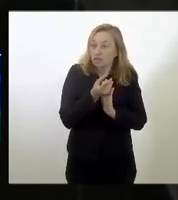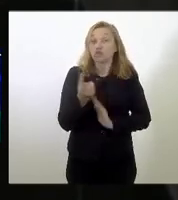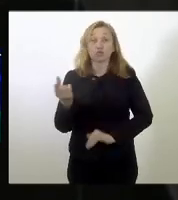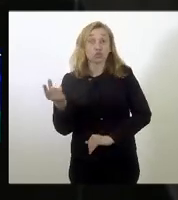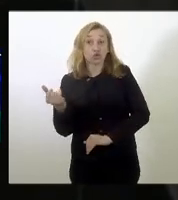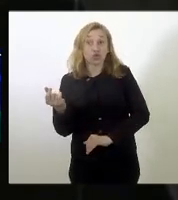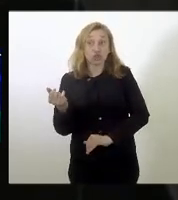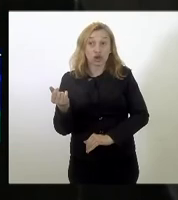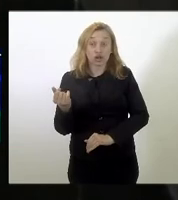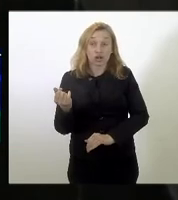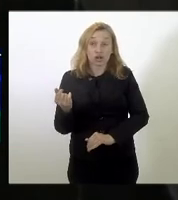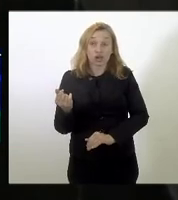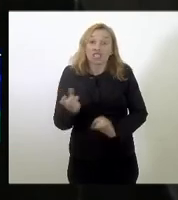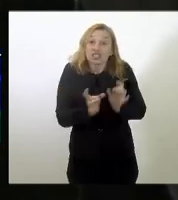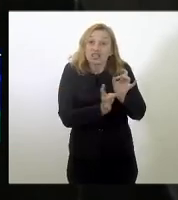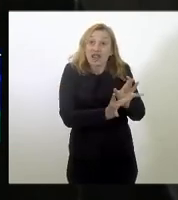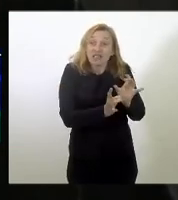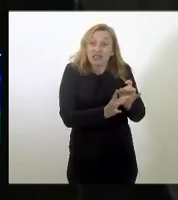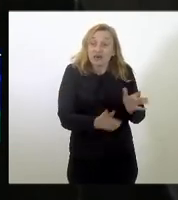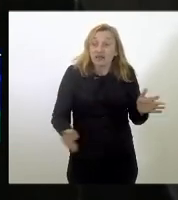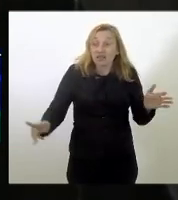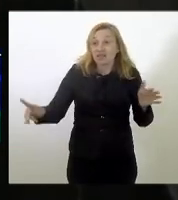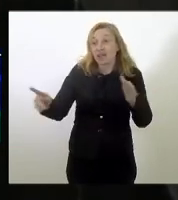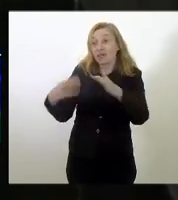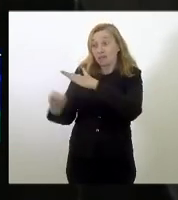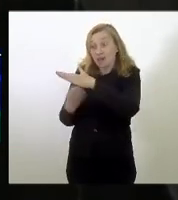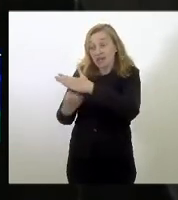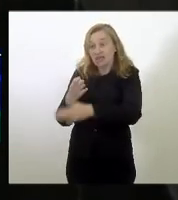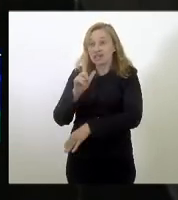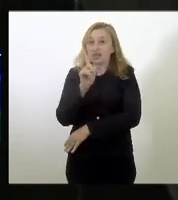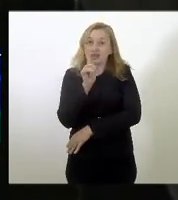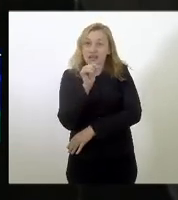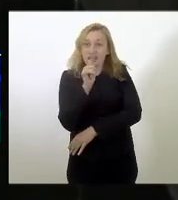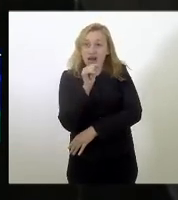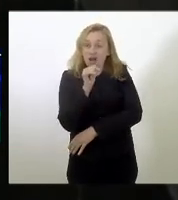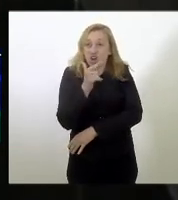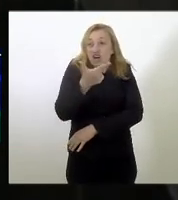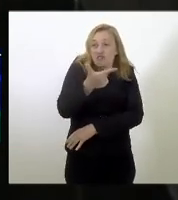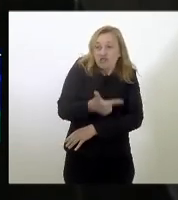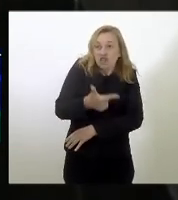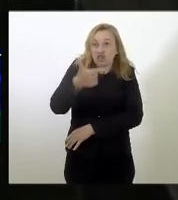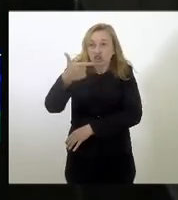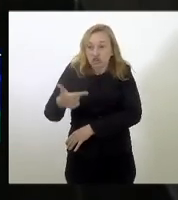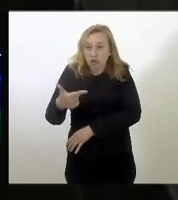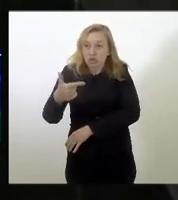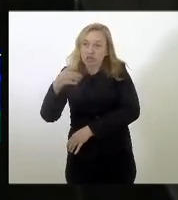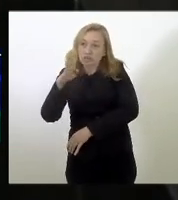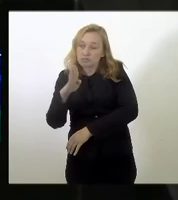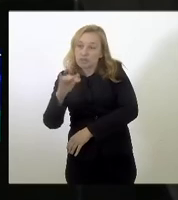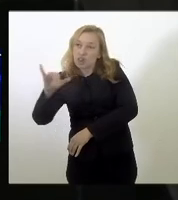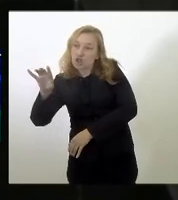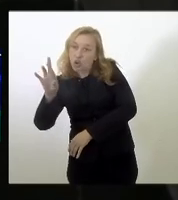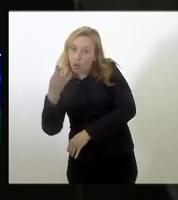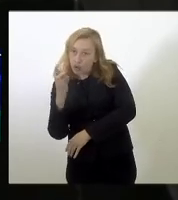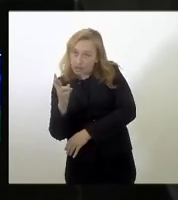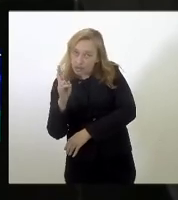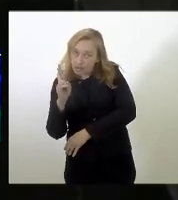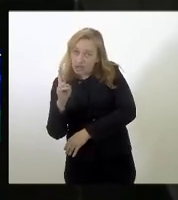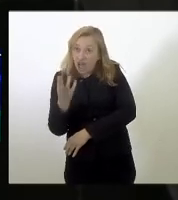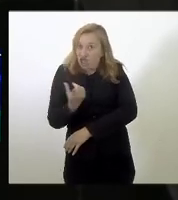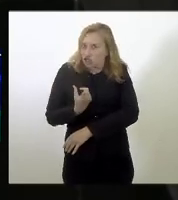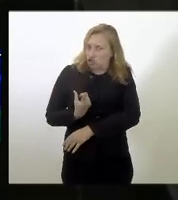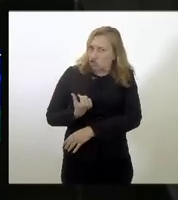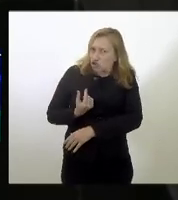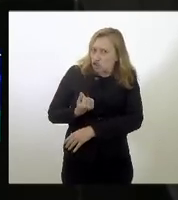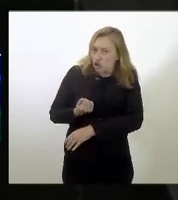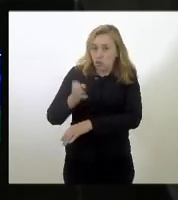dinheiro advindo da venda da SEDAI. Serão pelo menos 22 bilhões. Dinheiro que